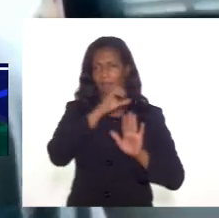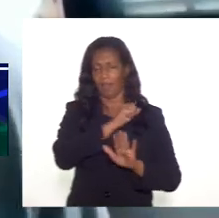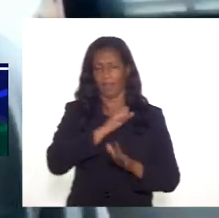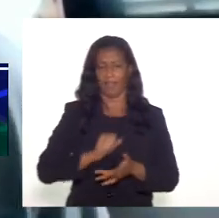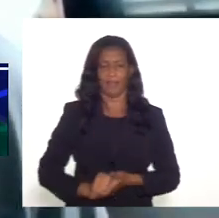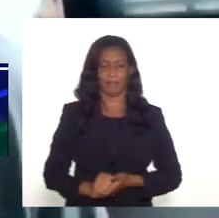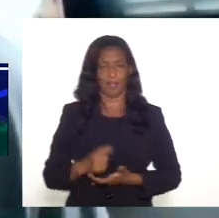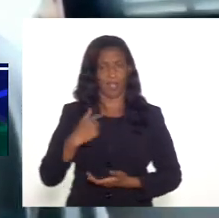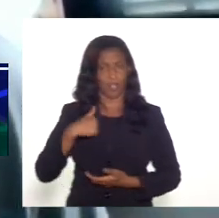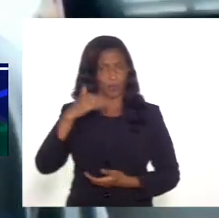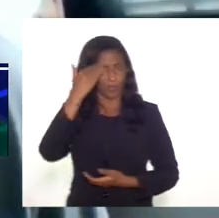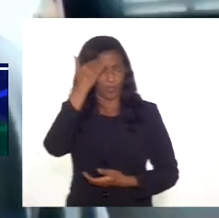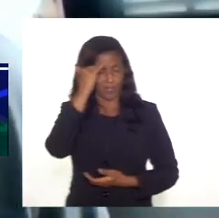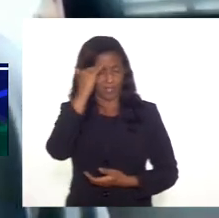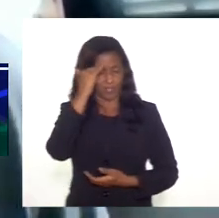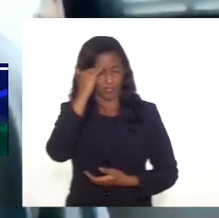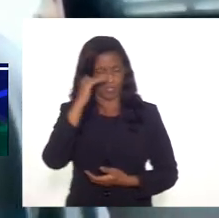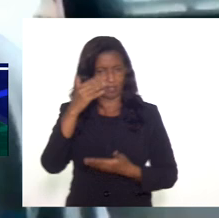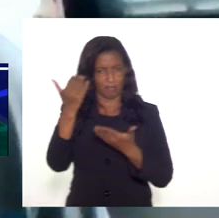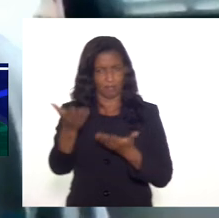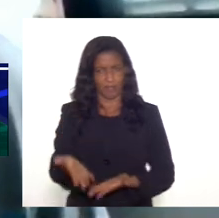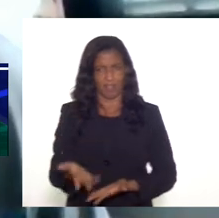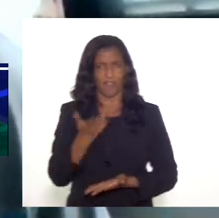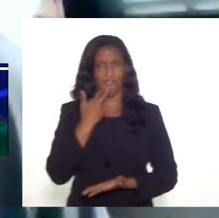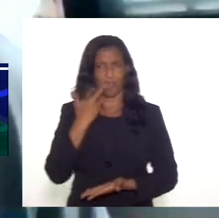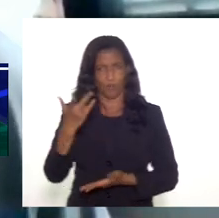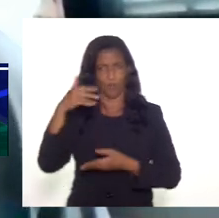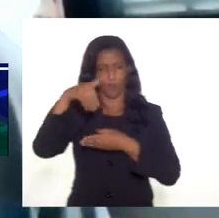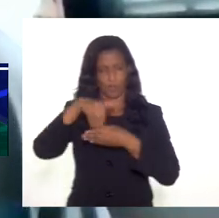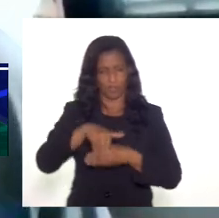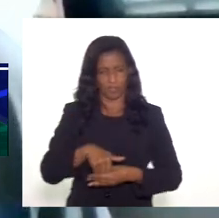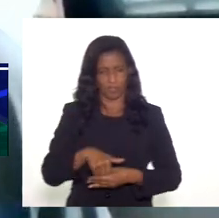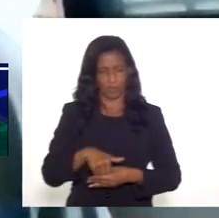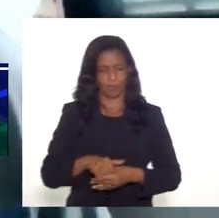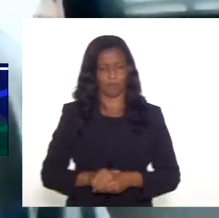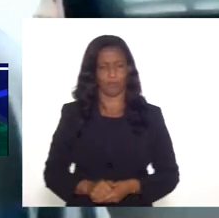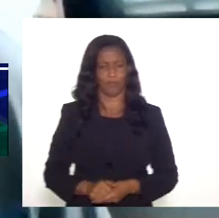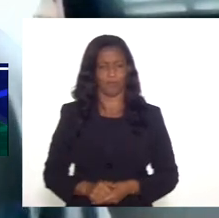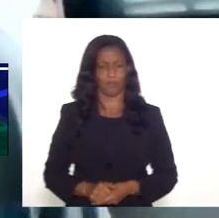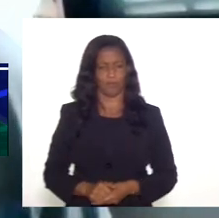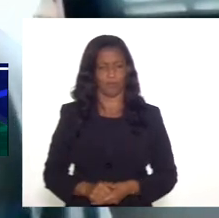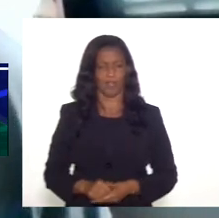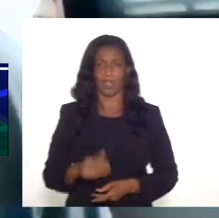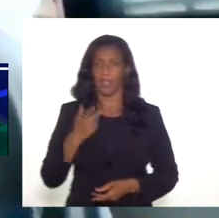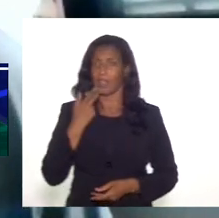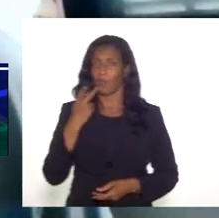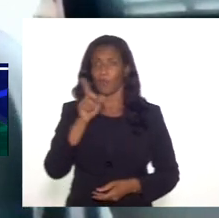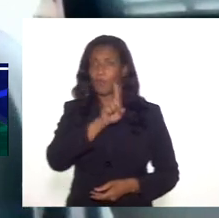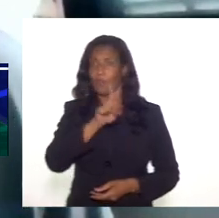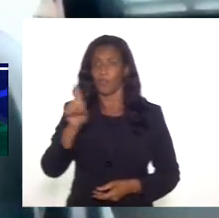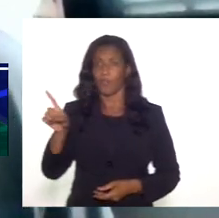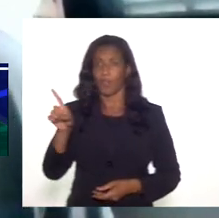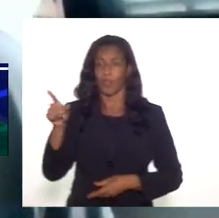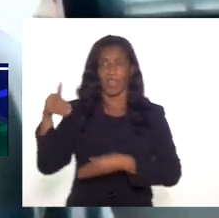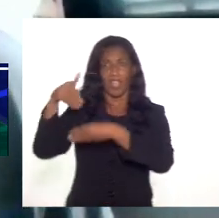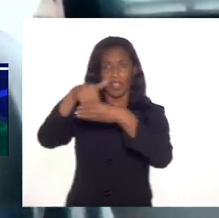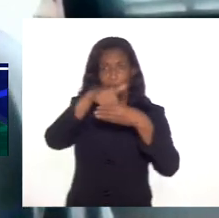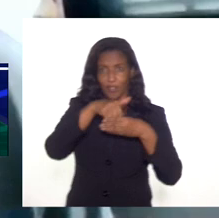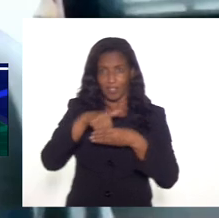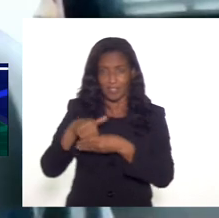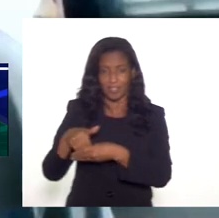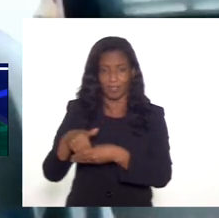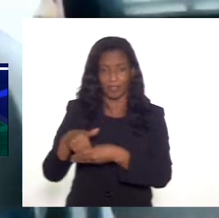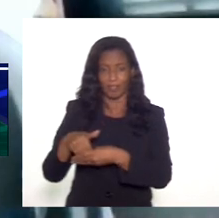Eu entendi, quando V. Exª cantou a votação, não falou em votação